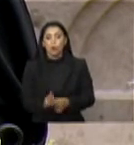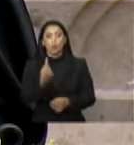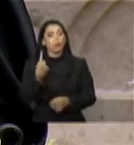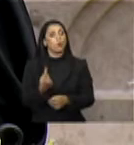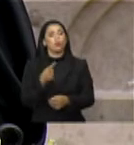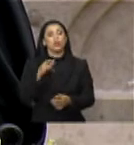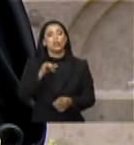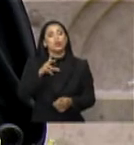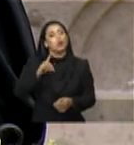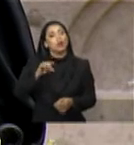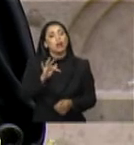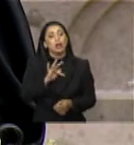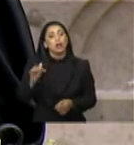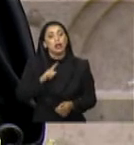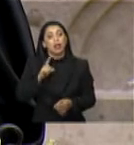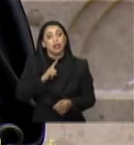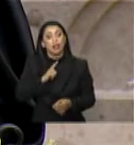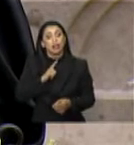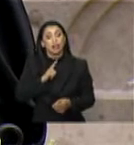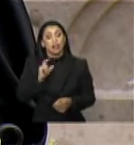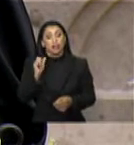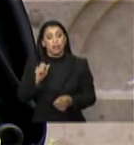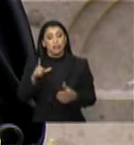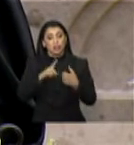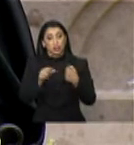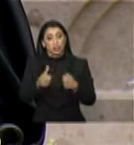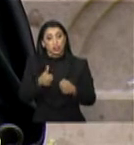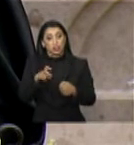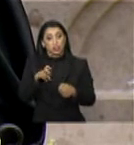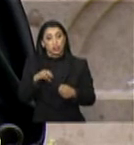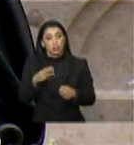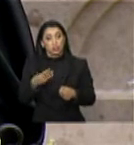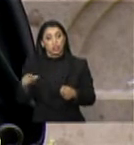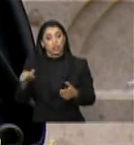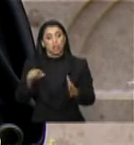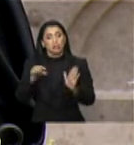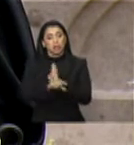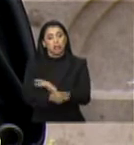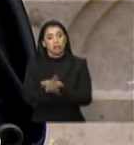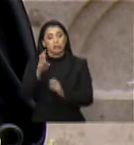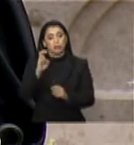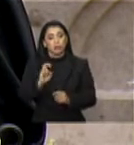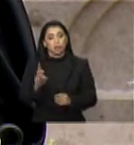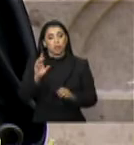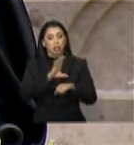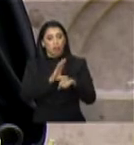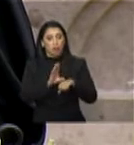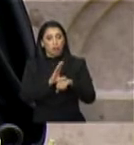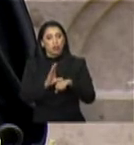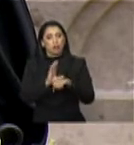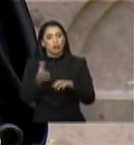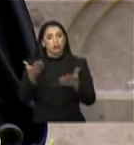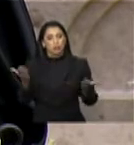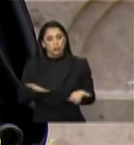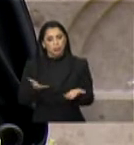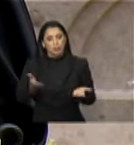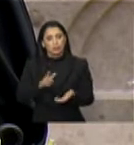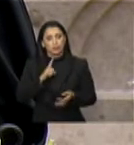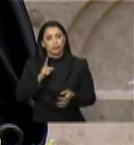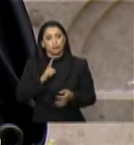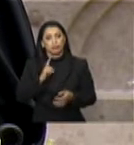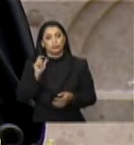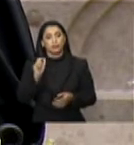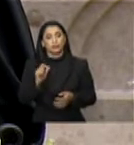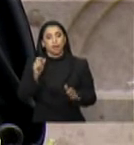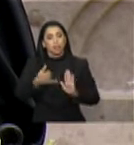ao IOF devido na operação de origem artigo 153 parágrafo 5º da constituição então vigente você não sabe que o fato